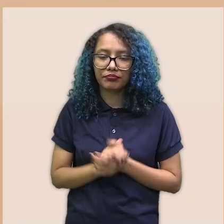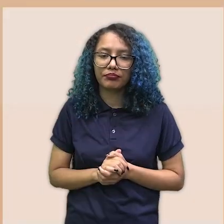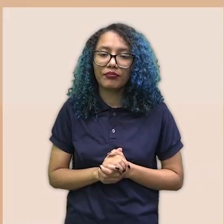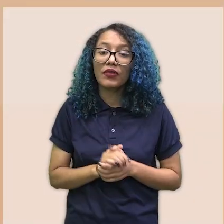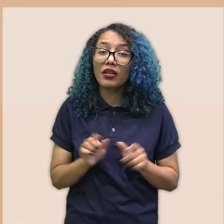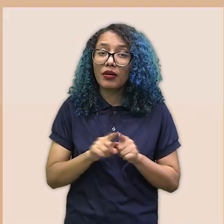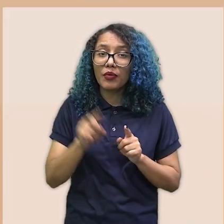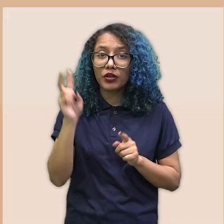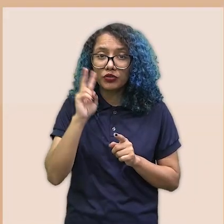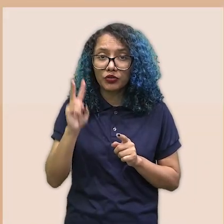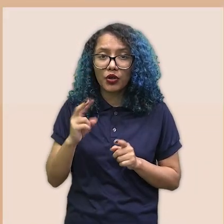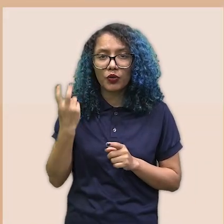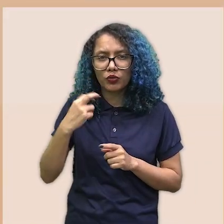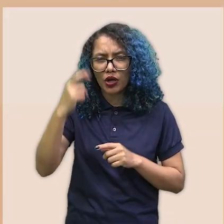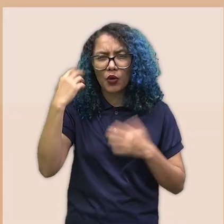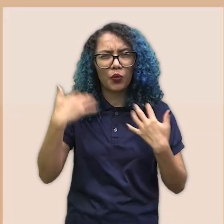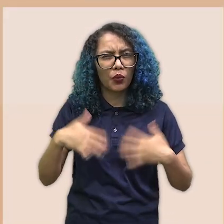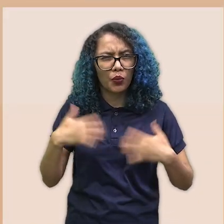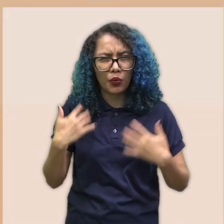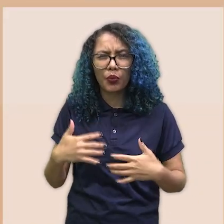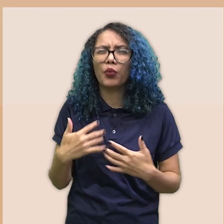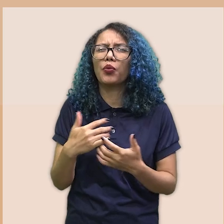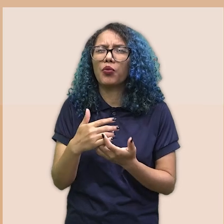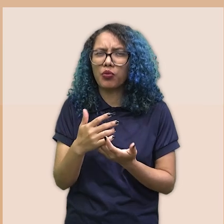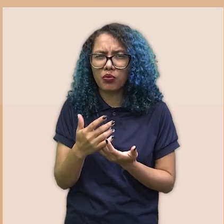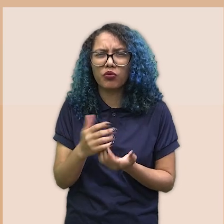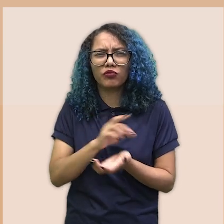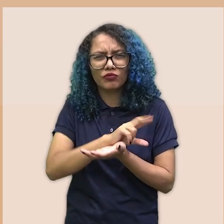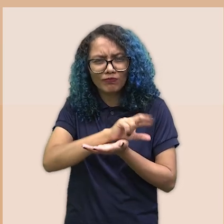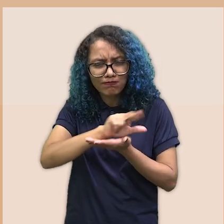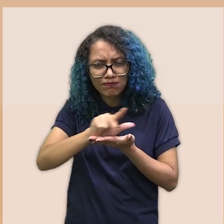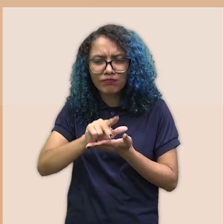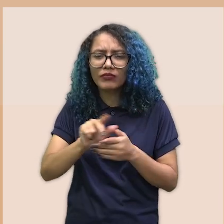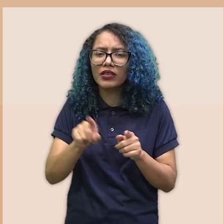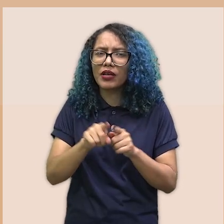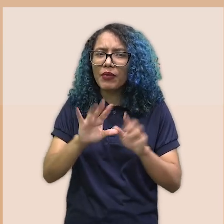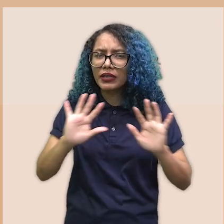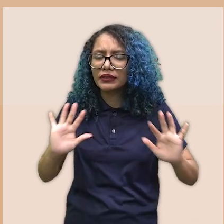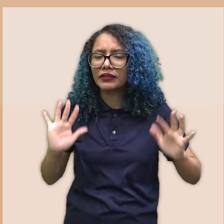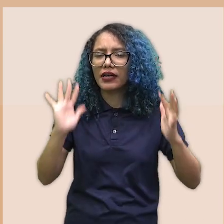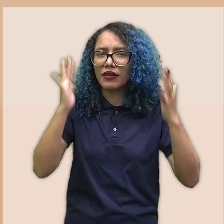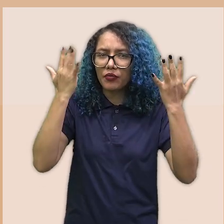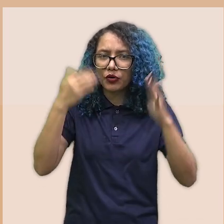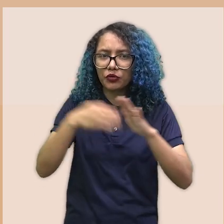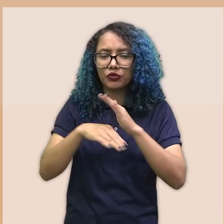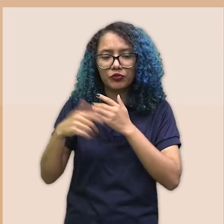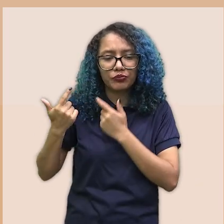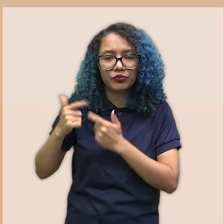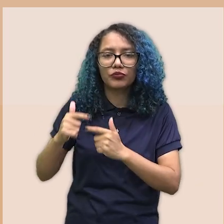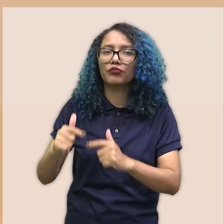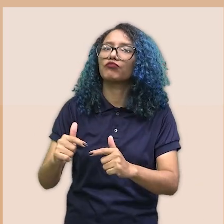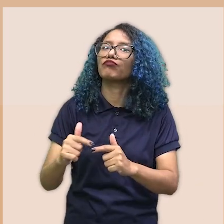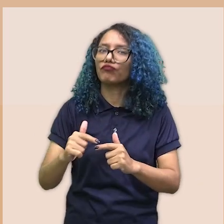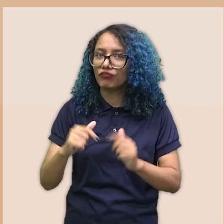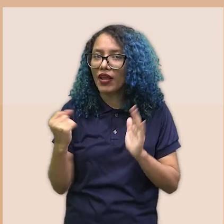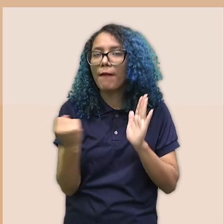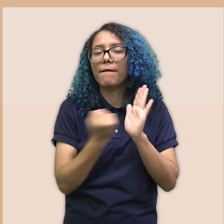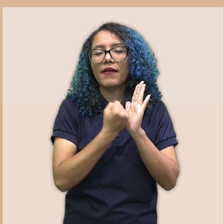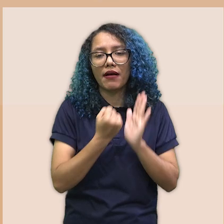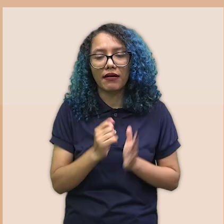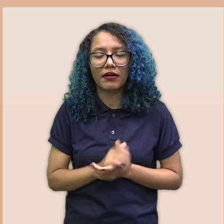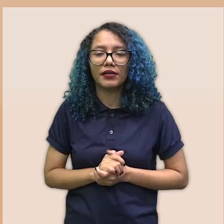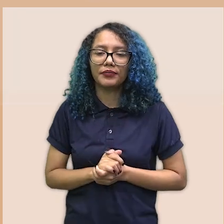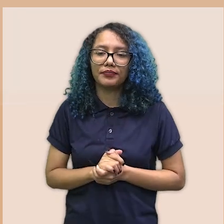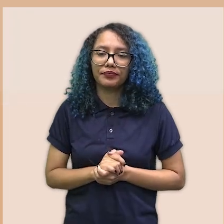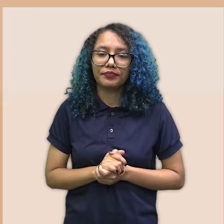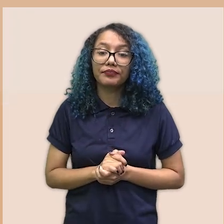uma história cultural rica, evidenciada por suas cerimônias e costumes tradicionais. A diversidade